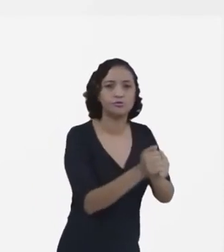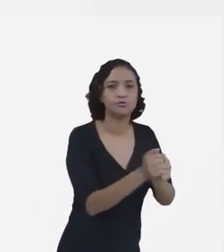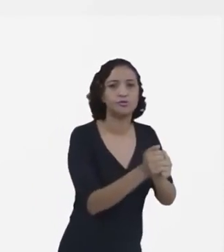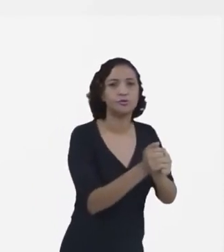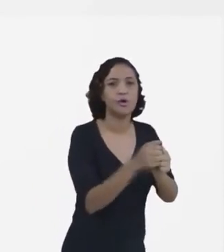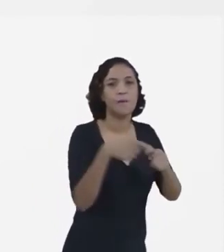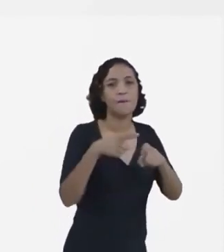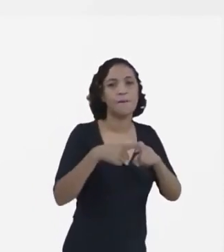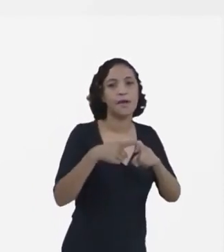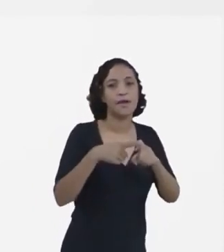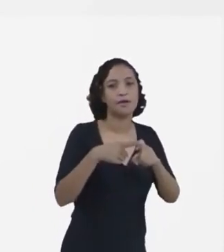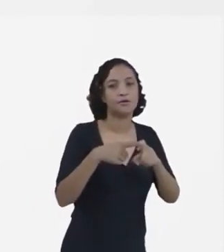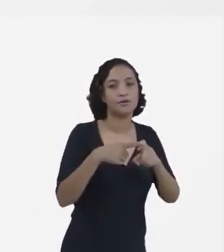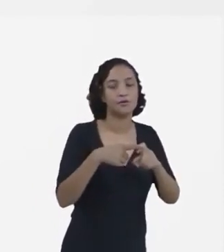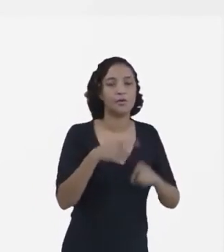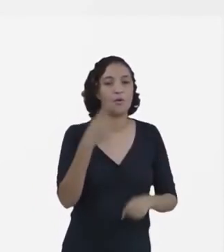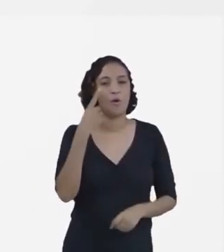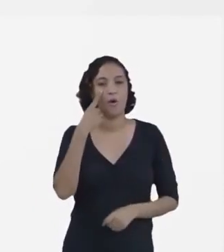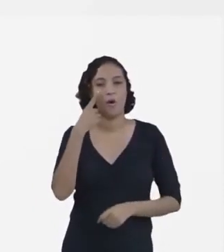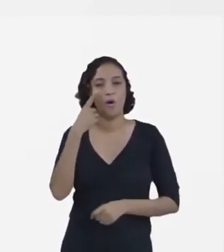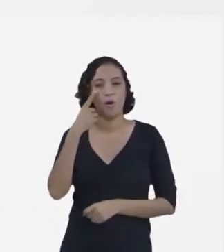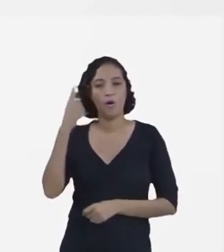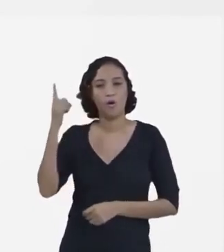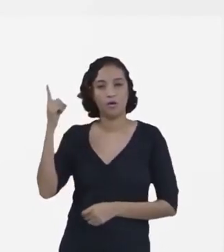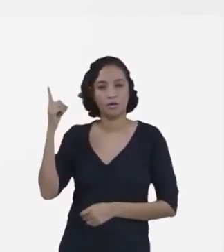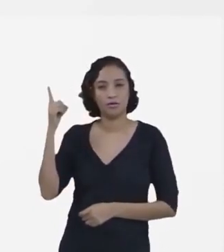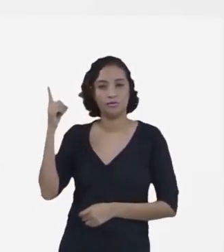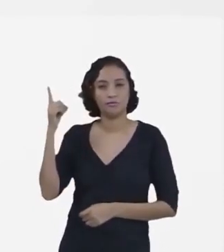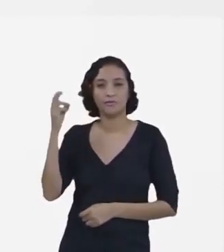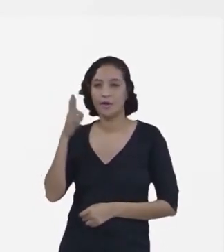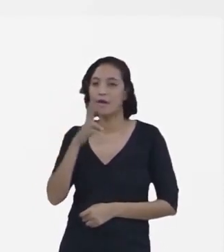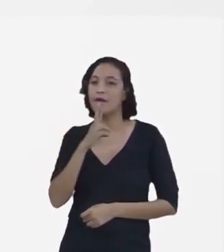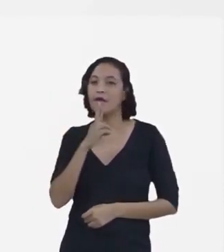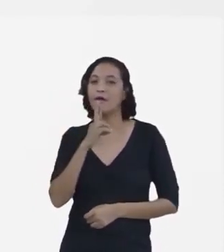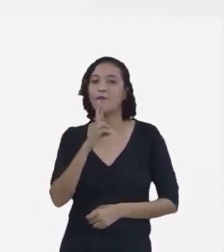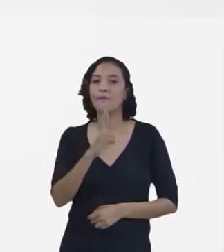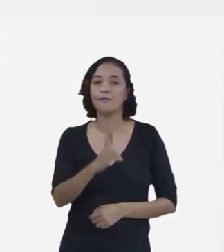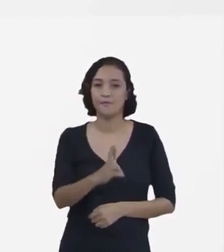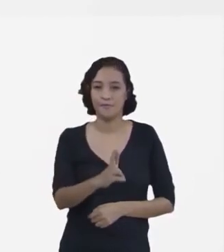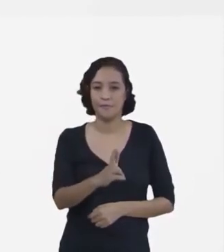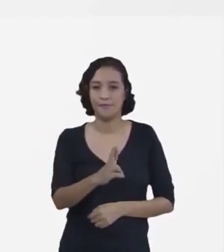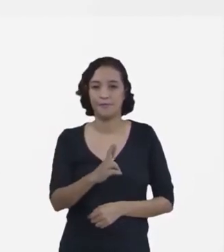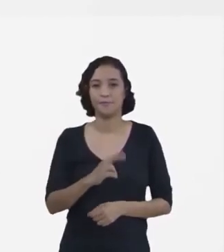idade. Observe a cena a seguir e responda.